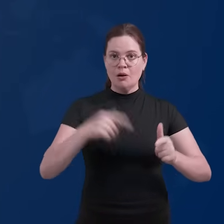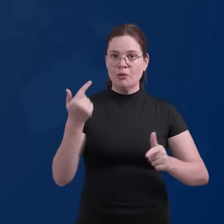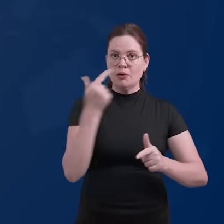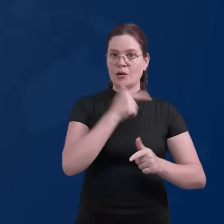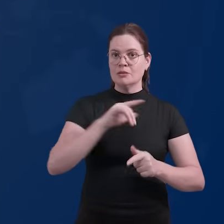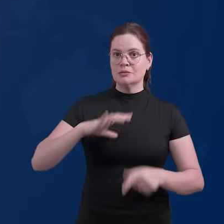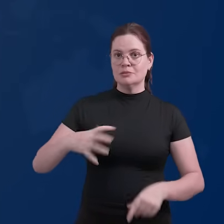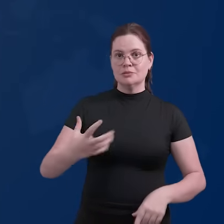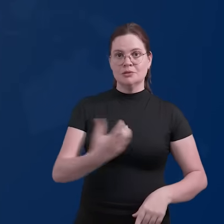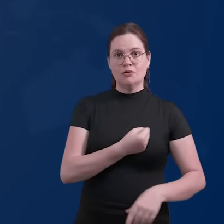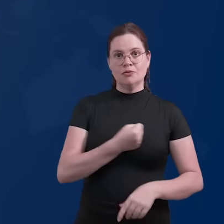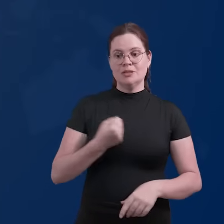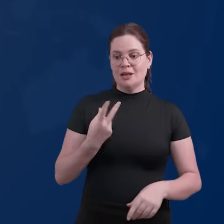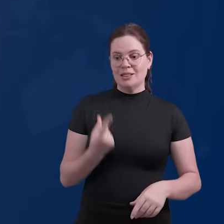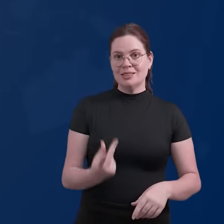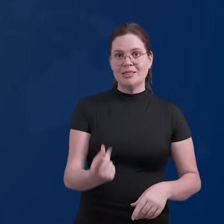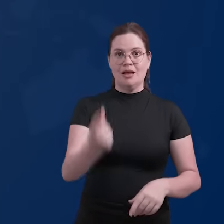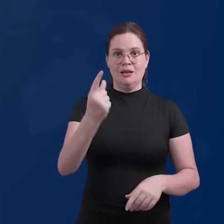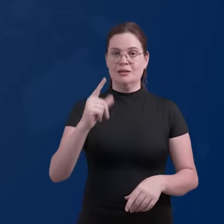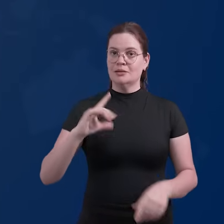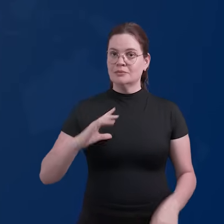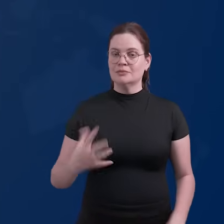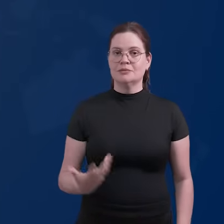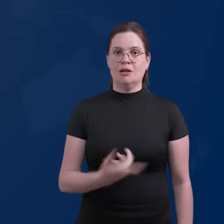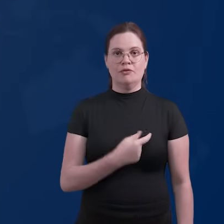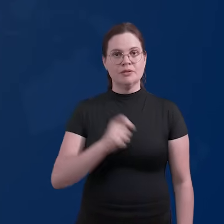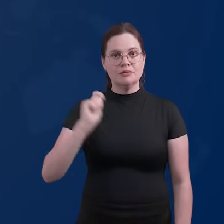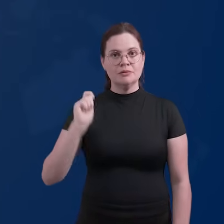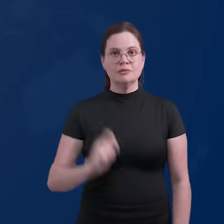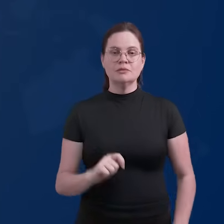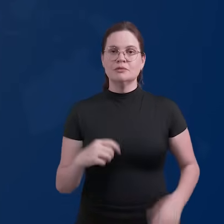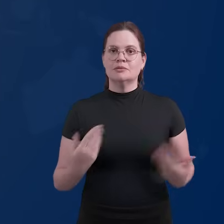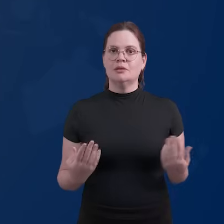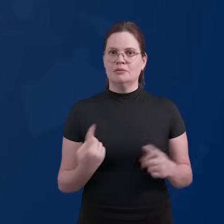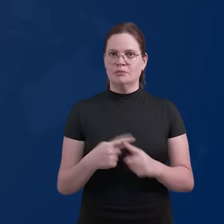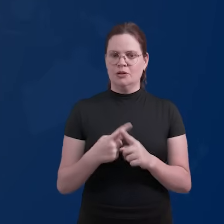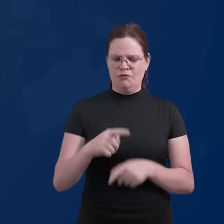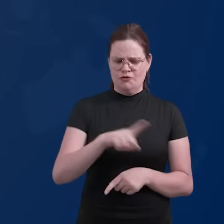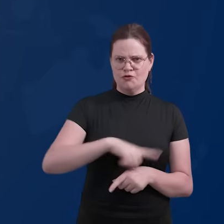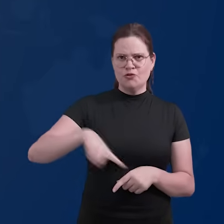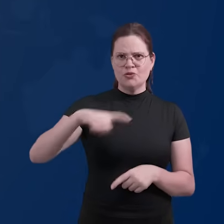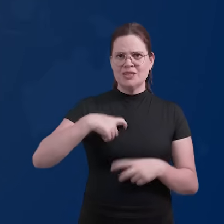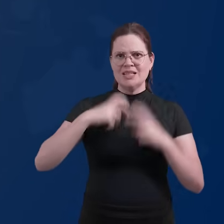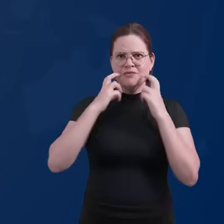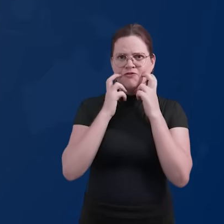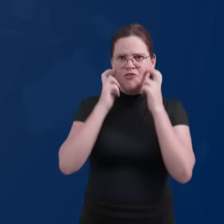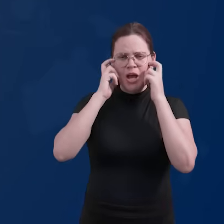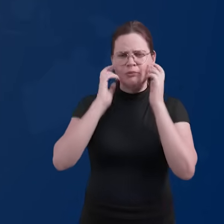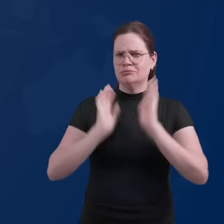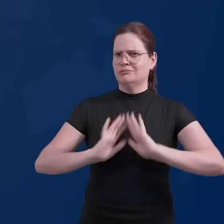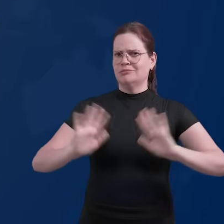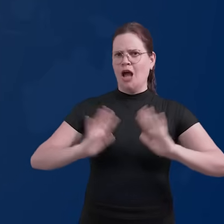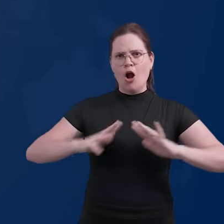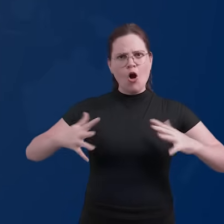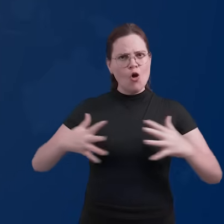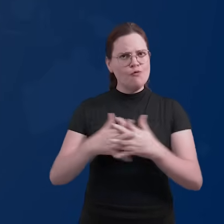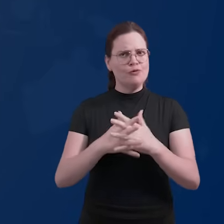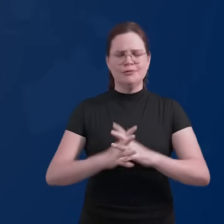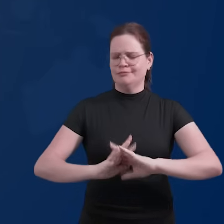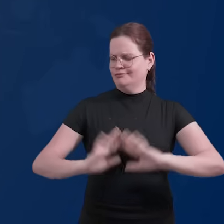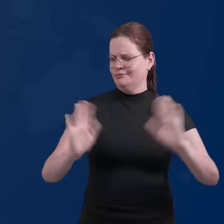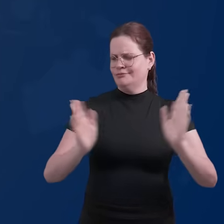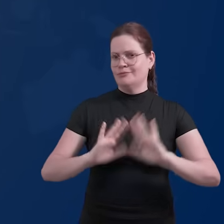pelo Senhor com uma eterna salvação, pelo qual não sereis envergonhados nem confundidos